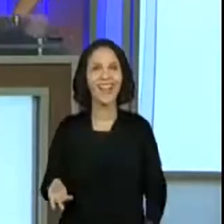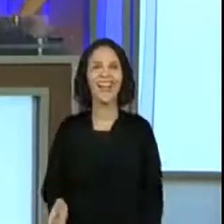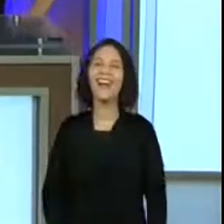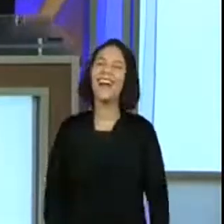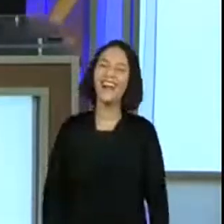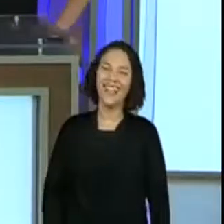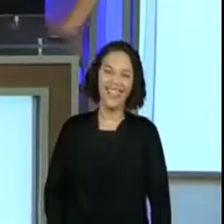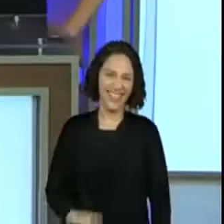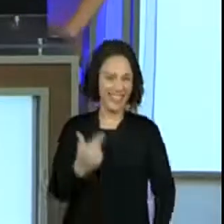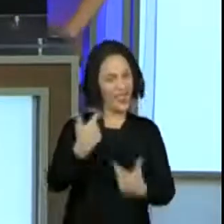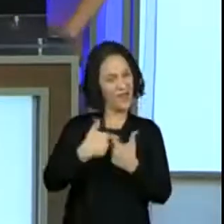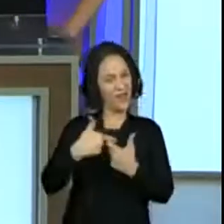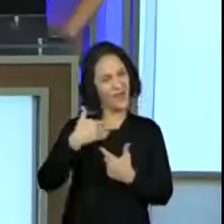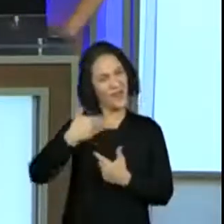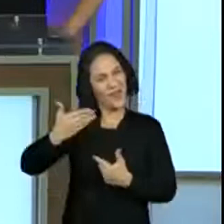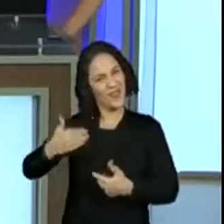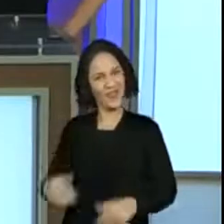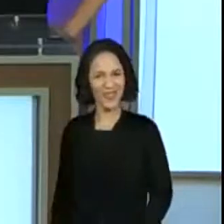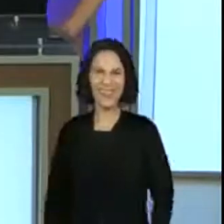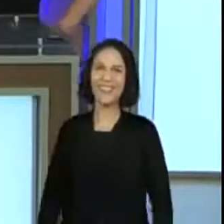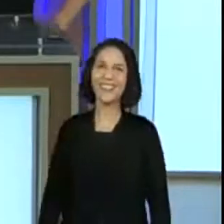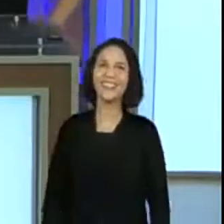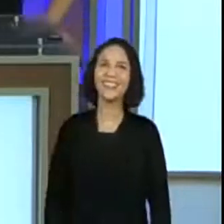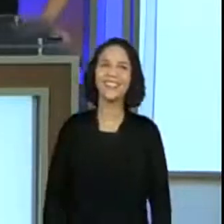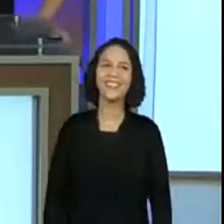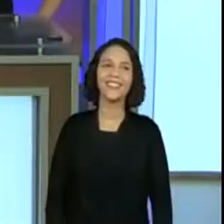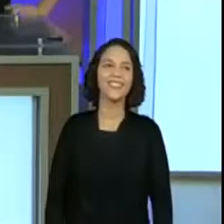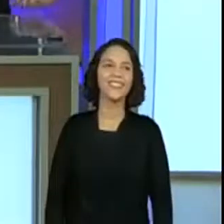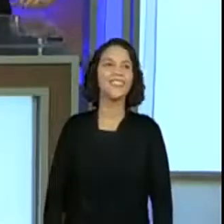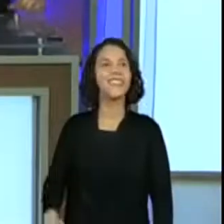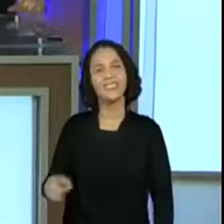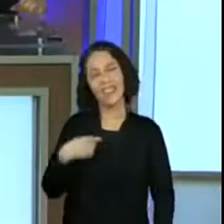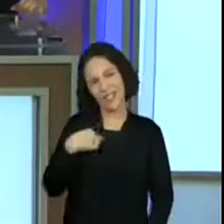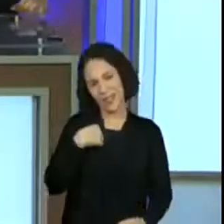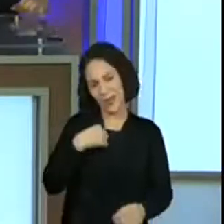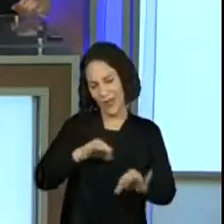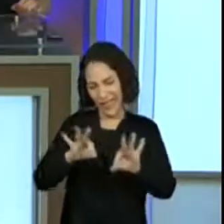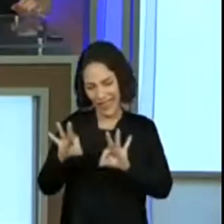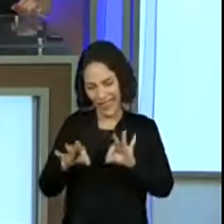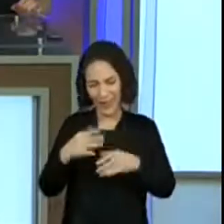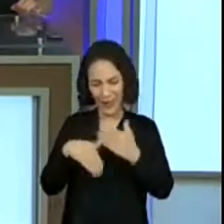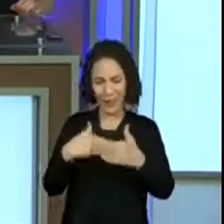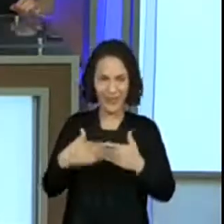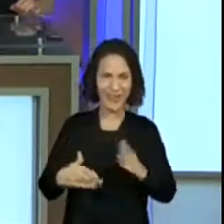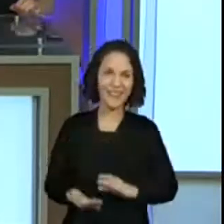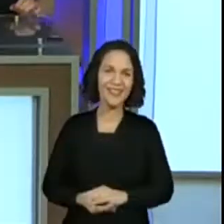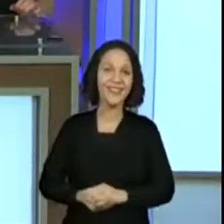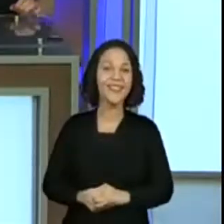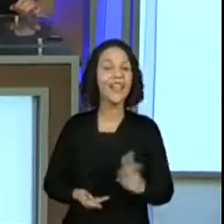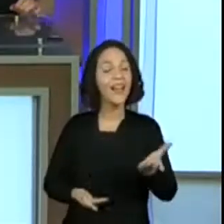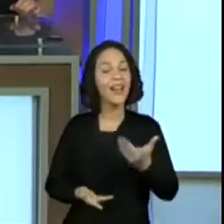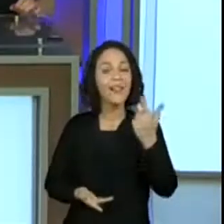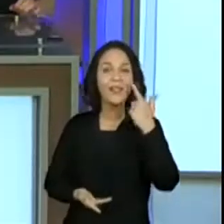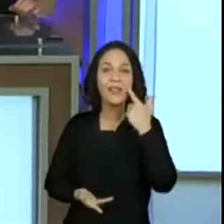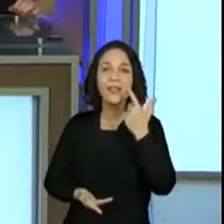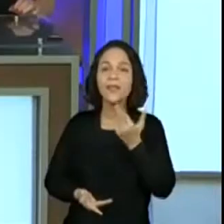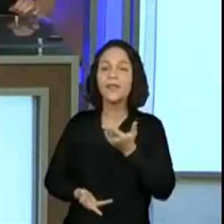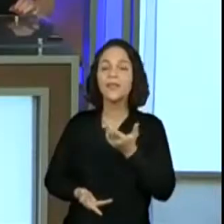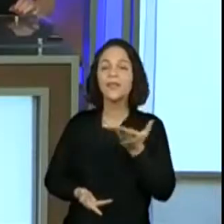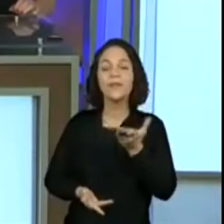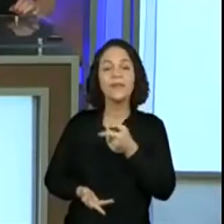Elas vão brigar comigo. Olha. Vai lá, eu não misturei não, eu pus no lugar. Vai lá. Ai, que